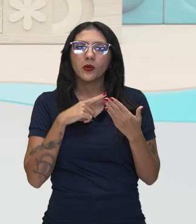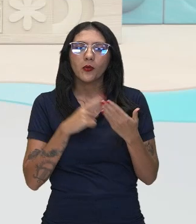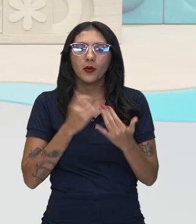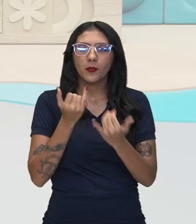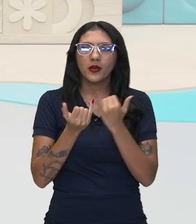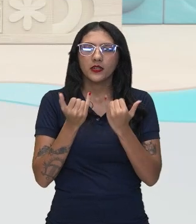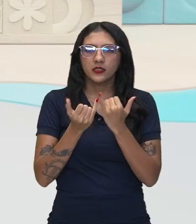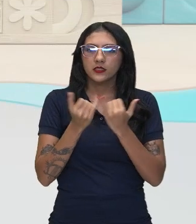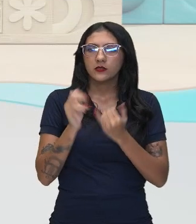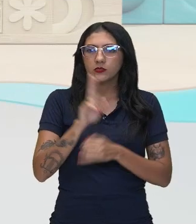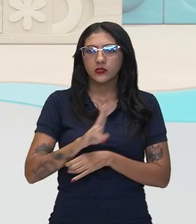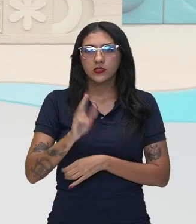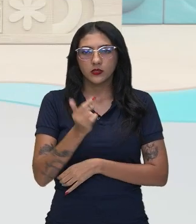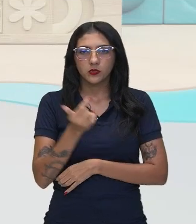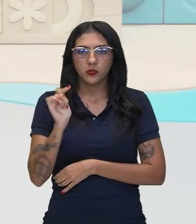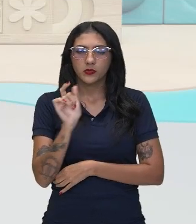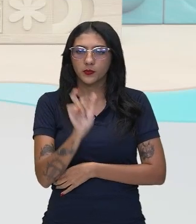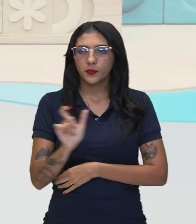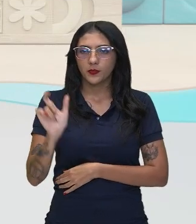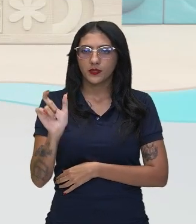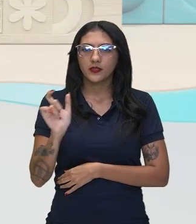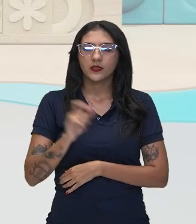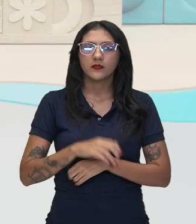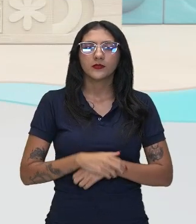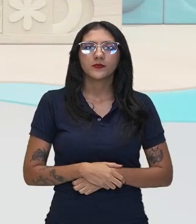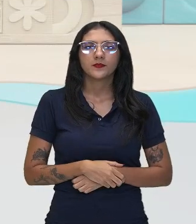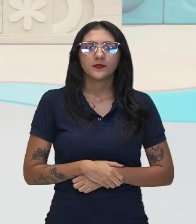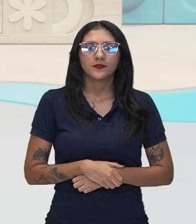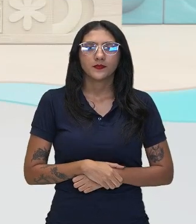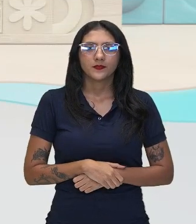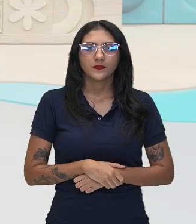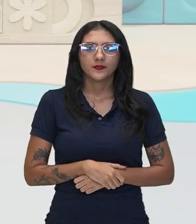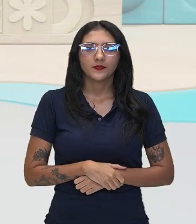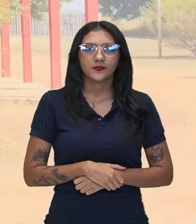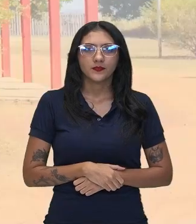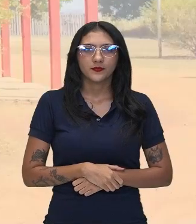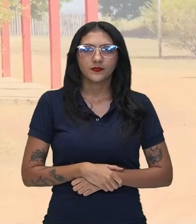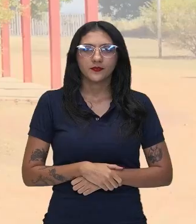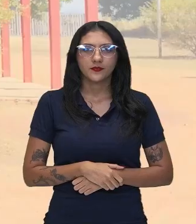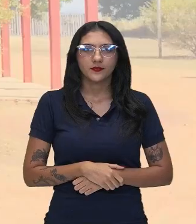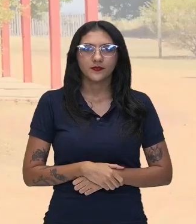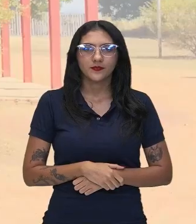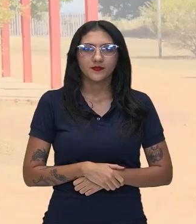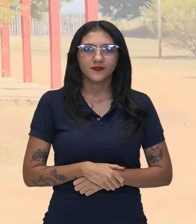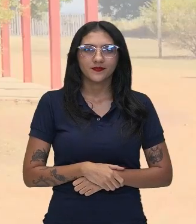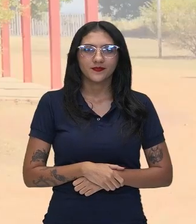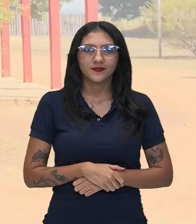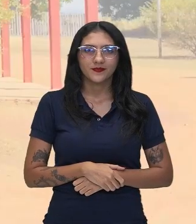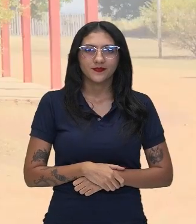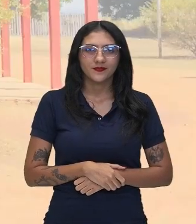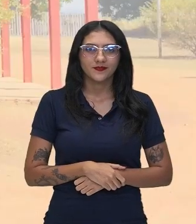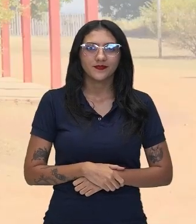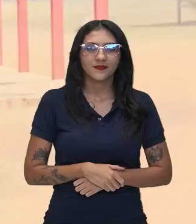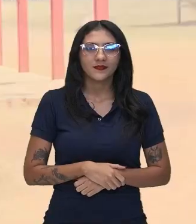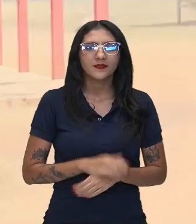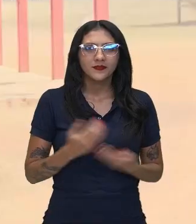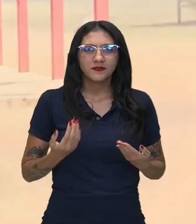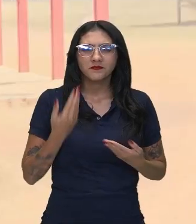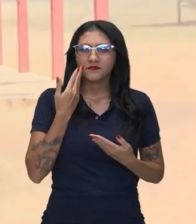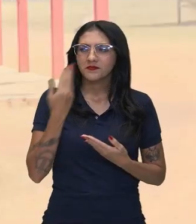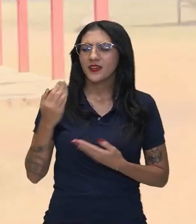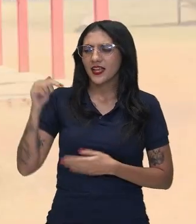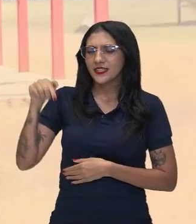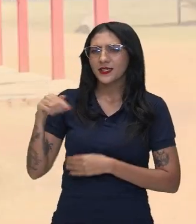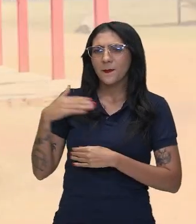com outro termo. Muito bem, vamos ver um exemplo agora. Pronto, amigo, aqui é a minha casa.